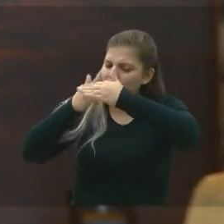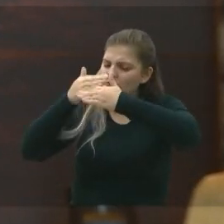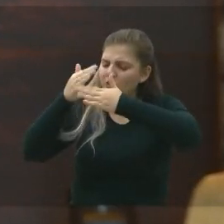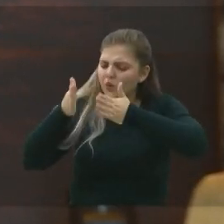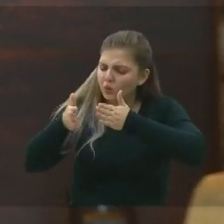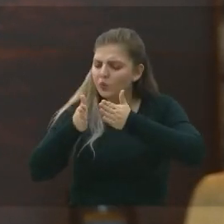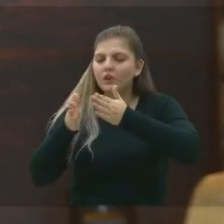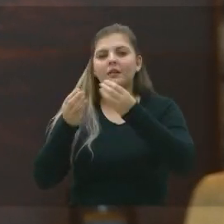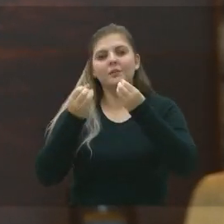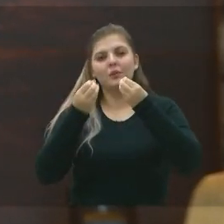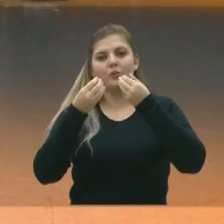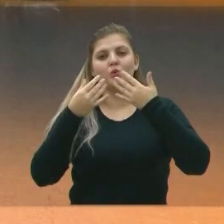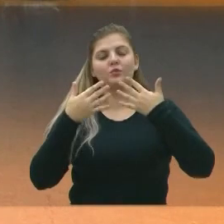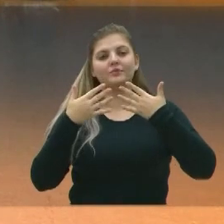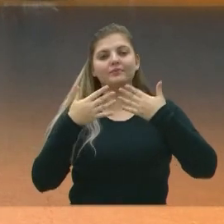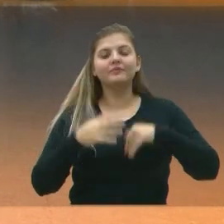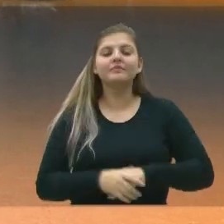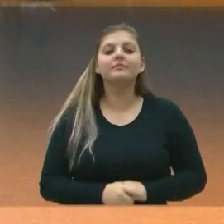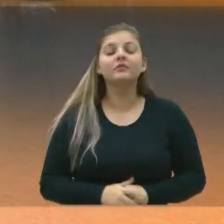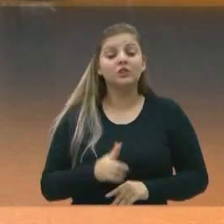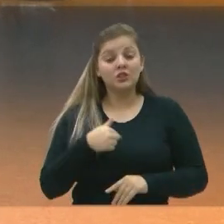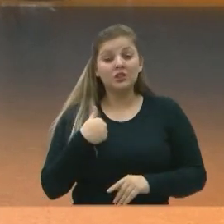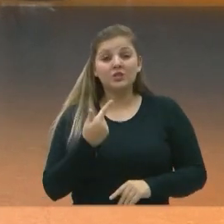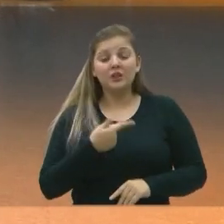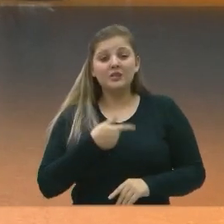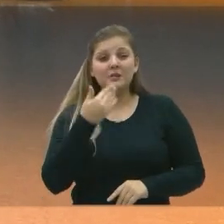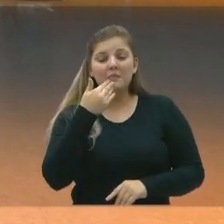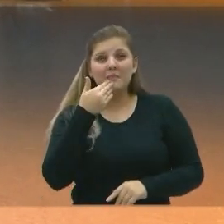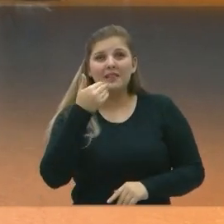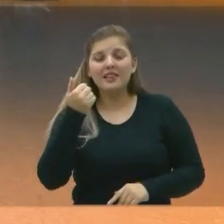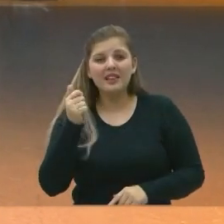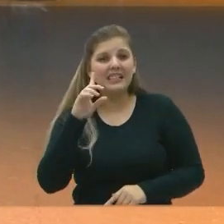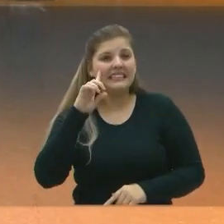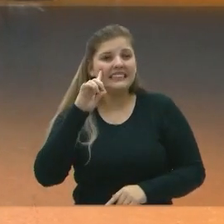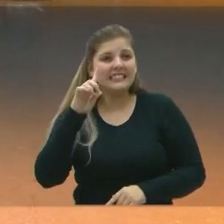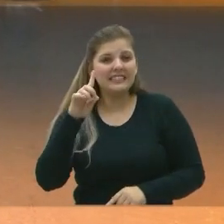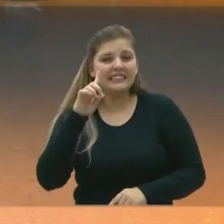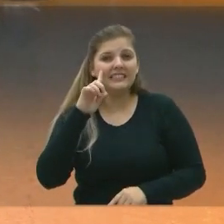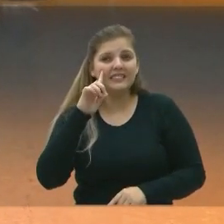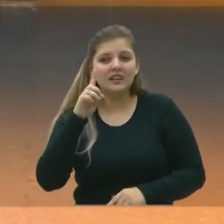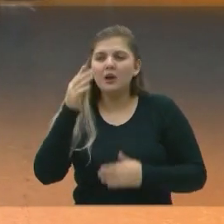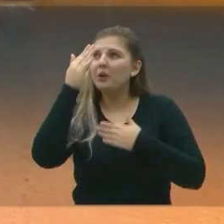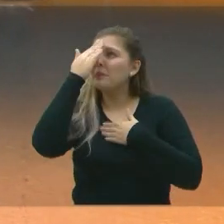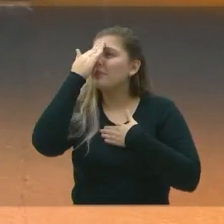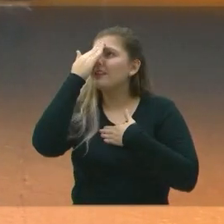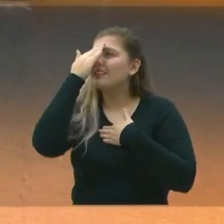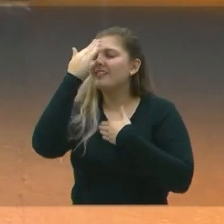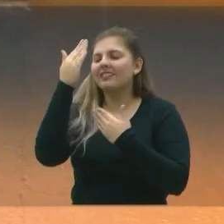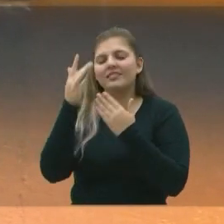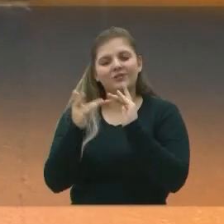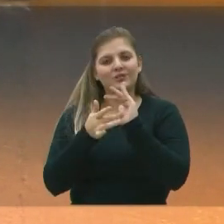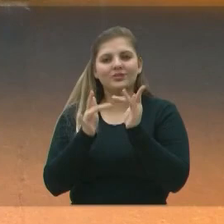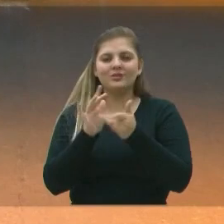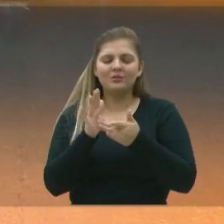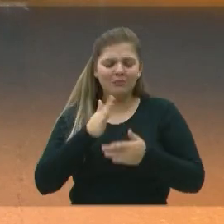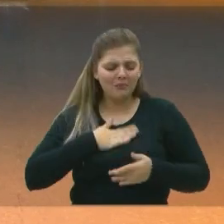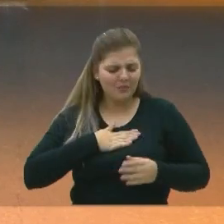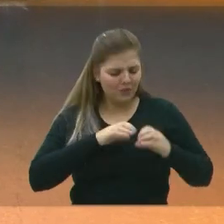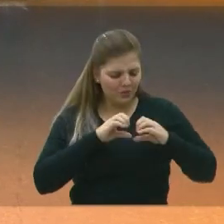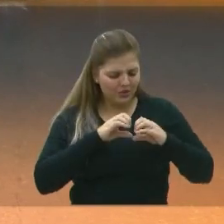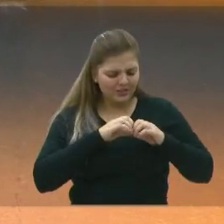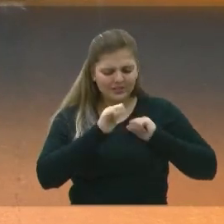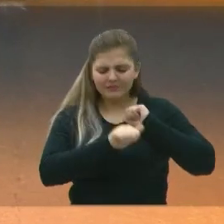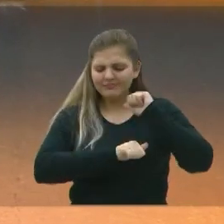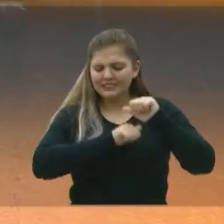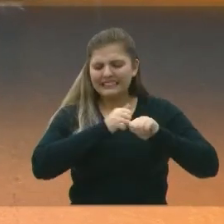de sermos melhores a cada dia, Obrigado, Jesus, por transformar o meu coração nesse cerco